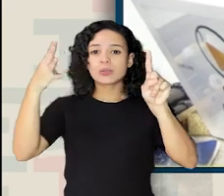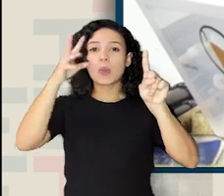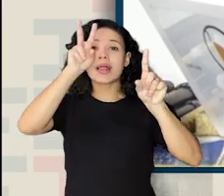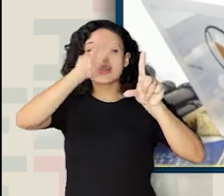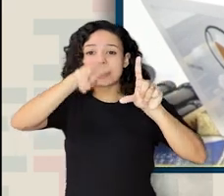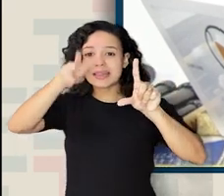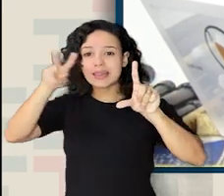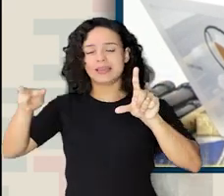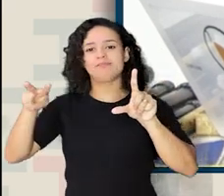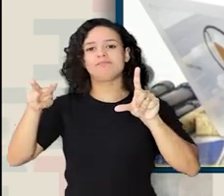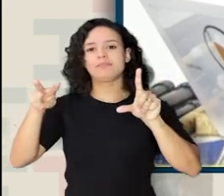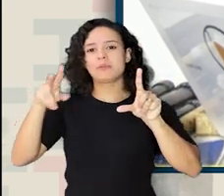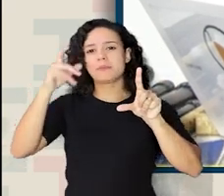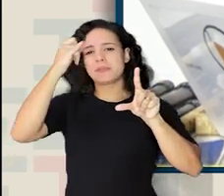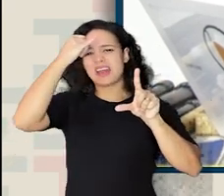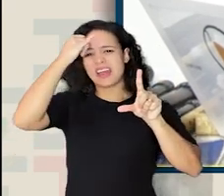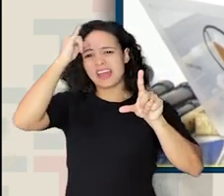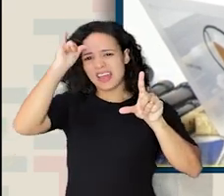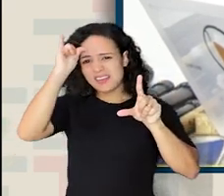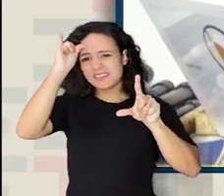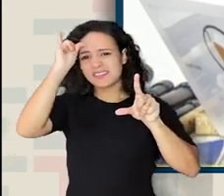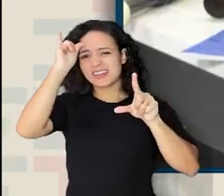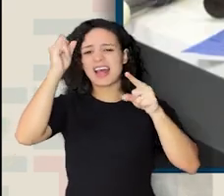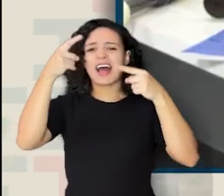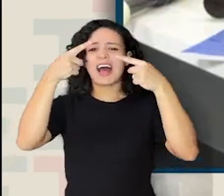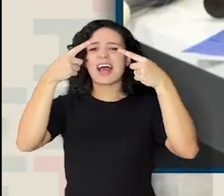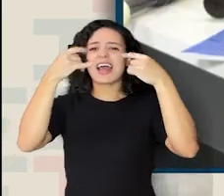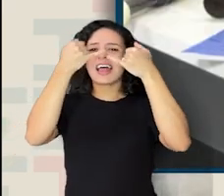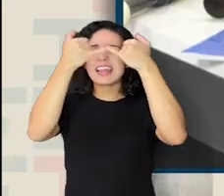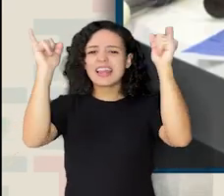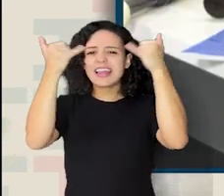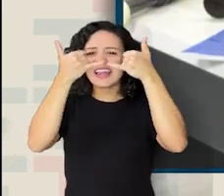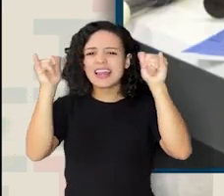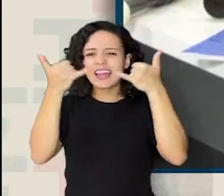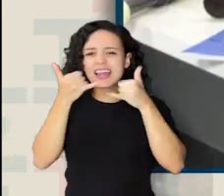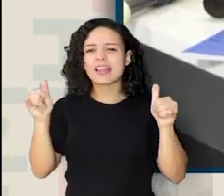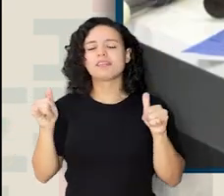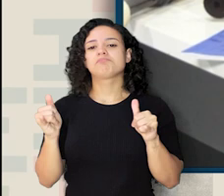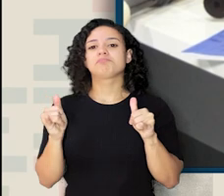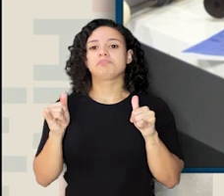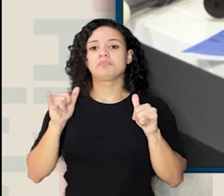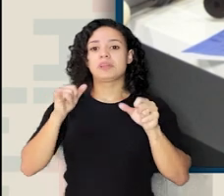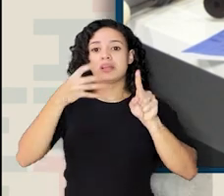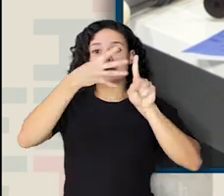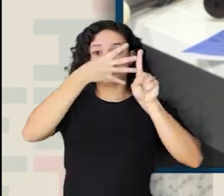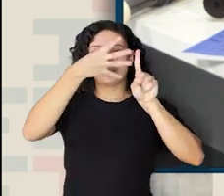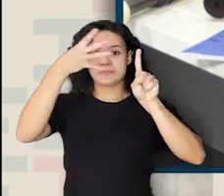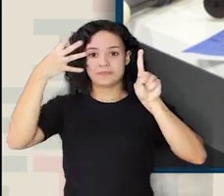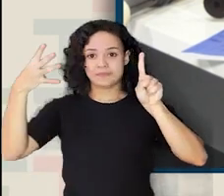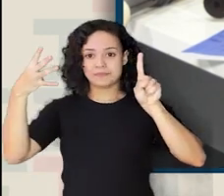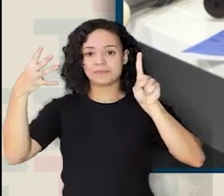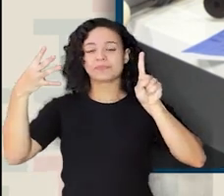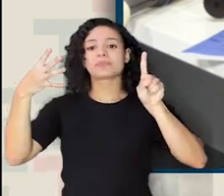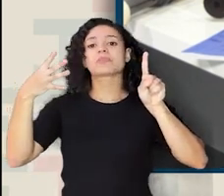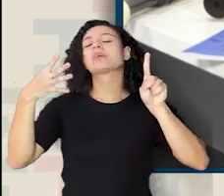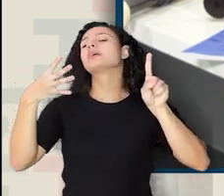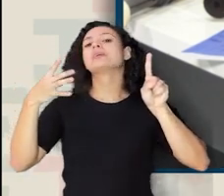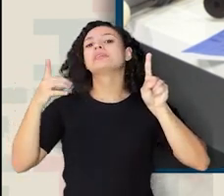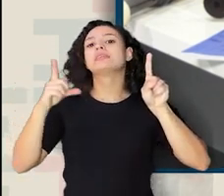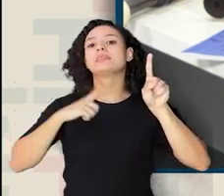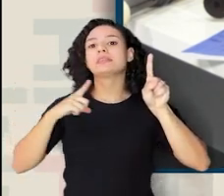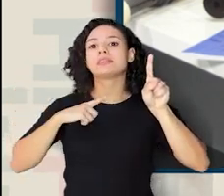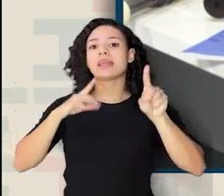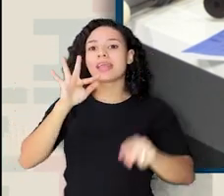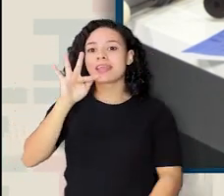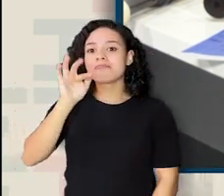Mas na hora de ler, para não ter muitas linhas suplementares, na partitura